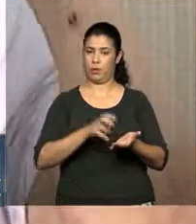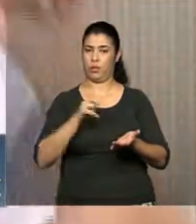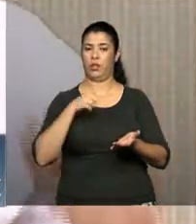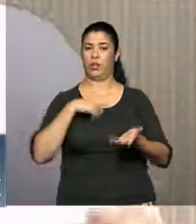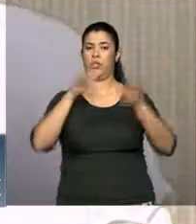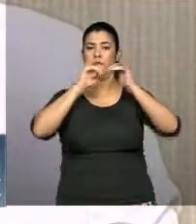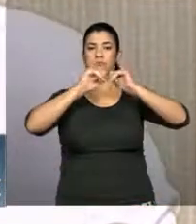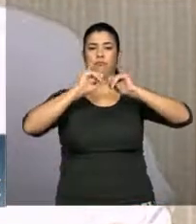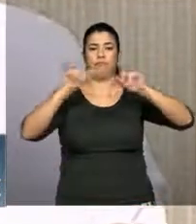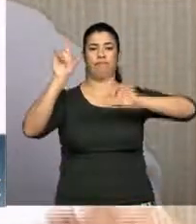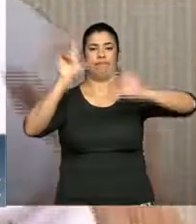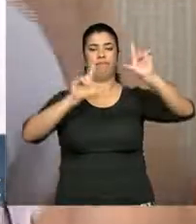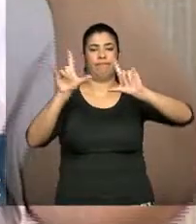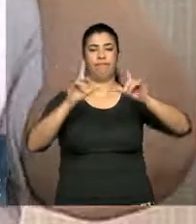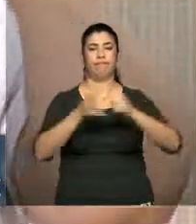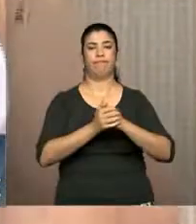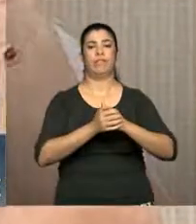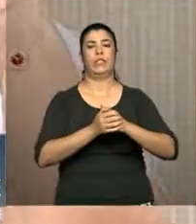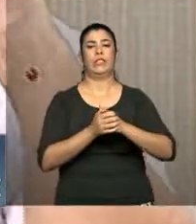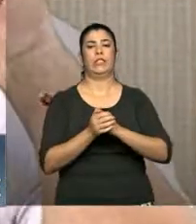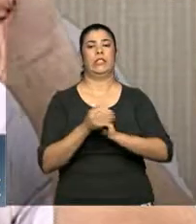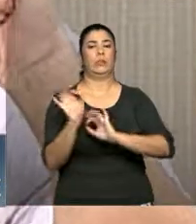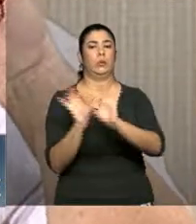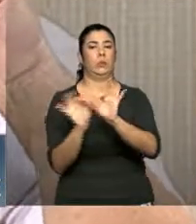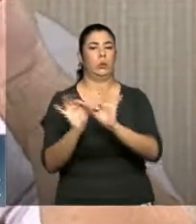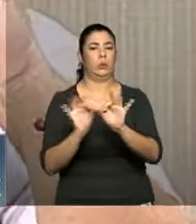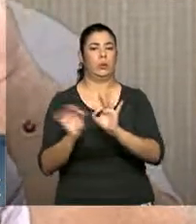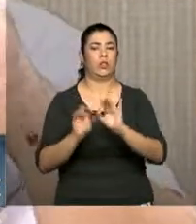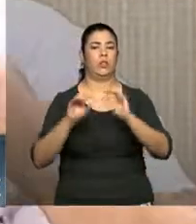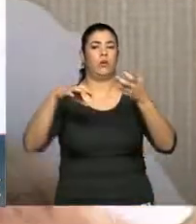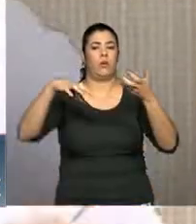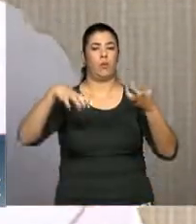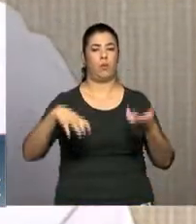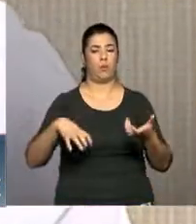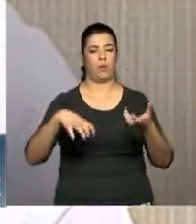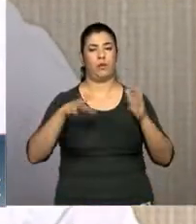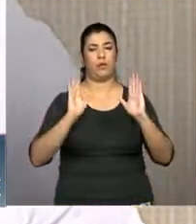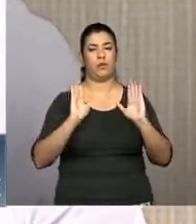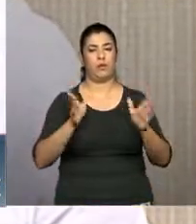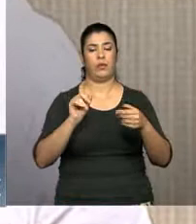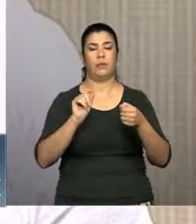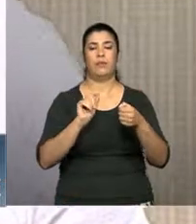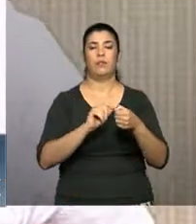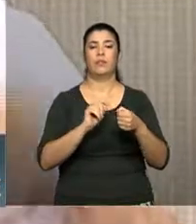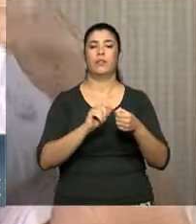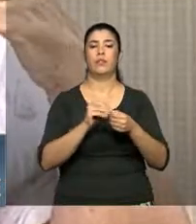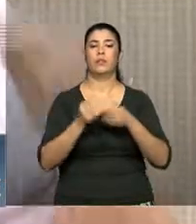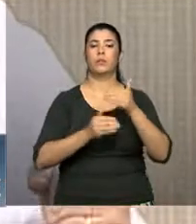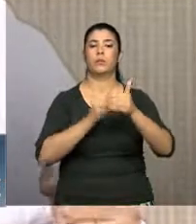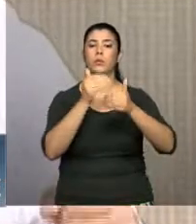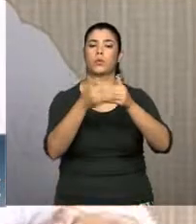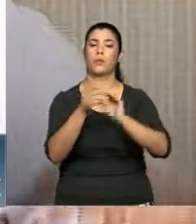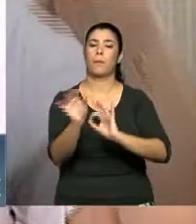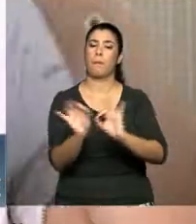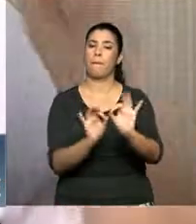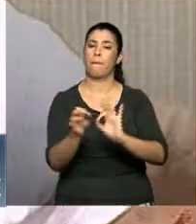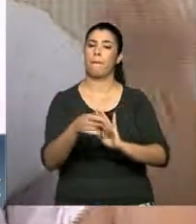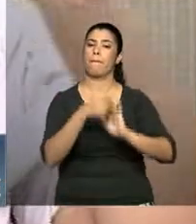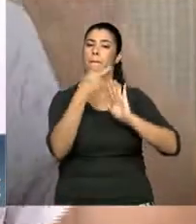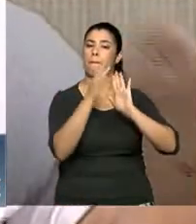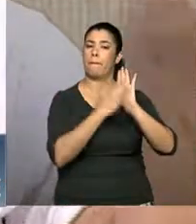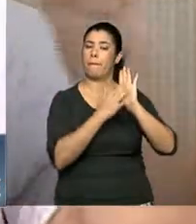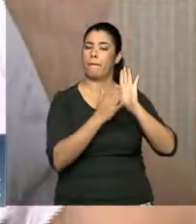noticiário articulações do congresso para agilizar os processos projetos de redução